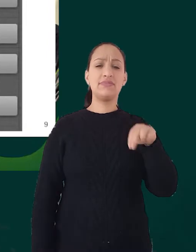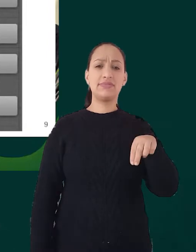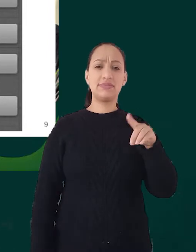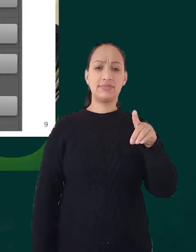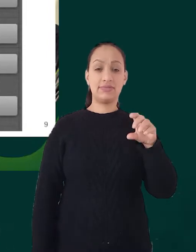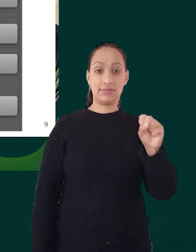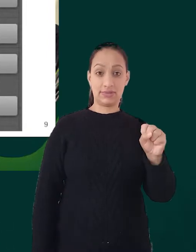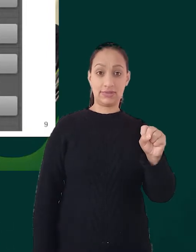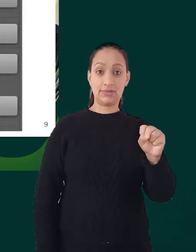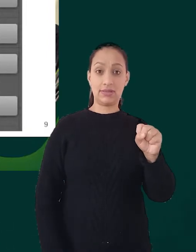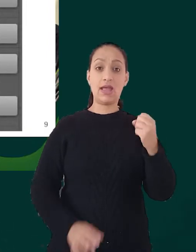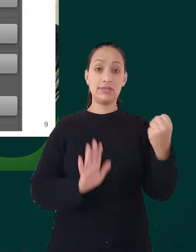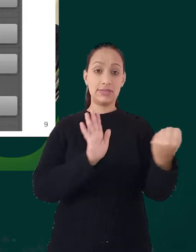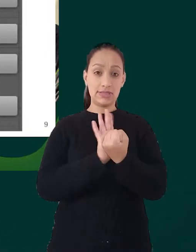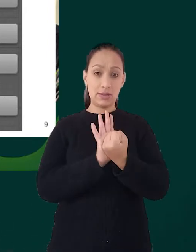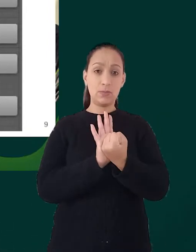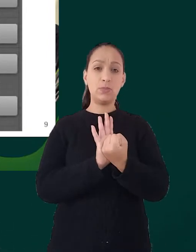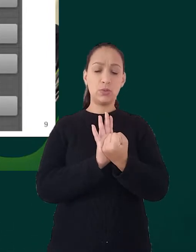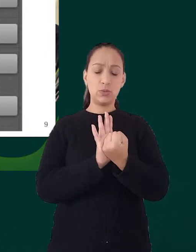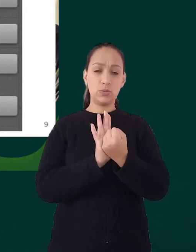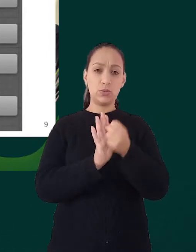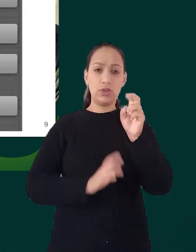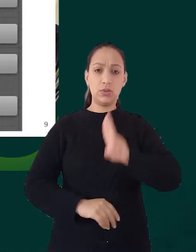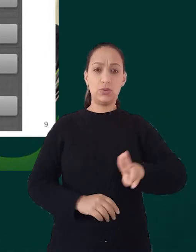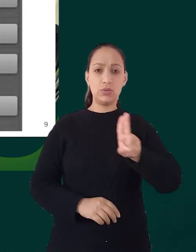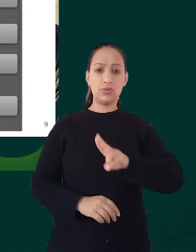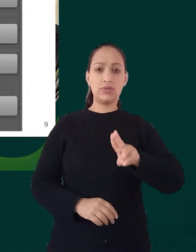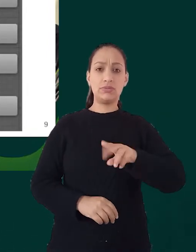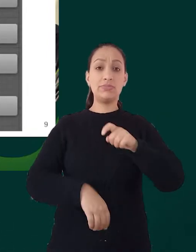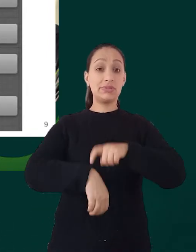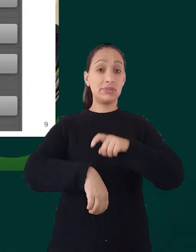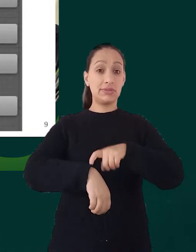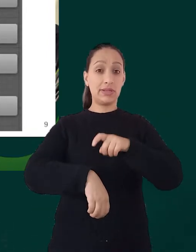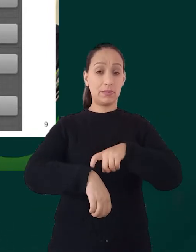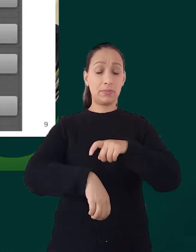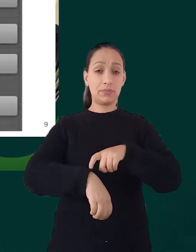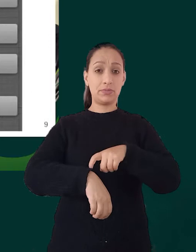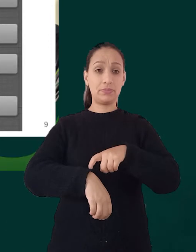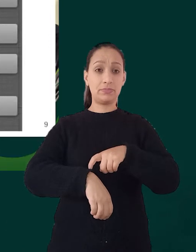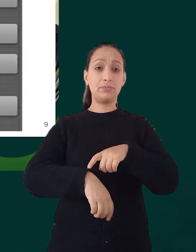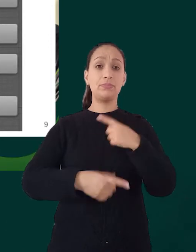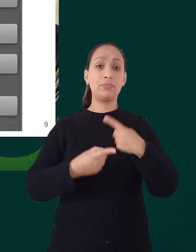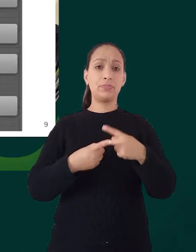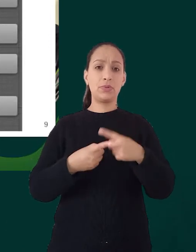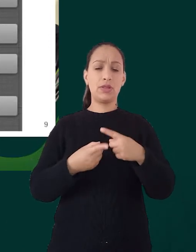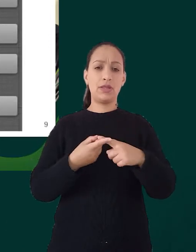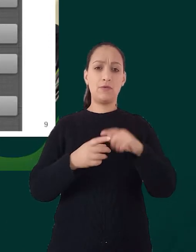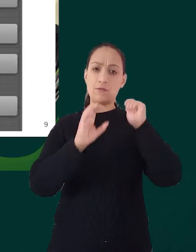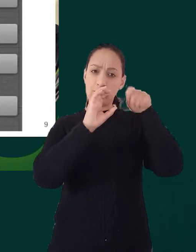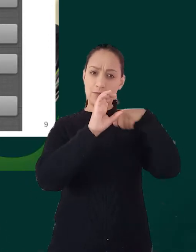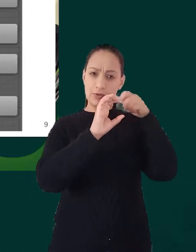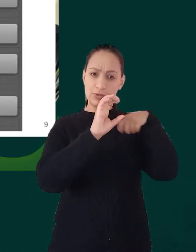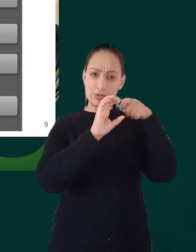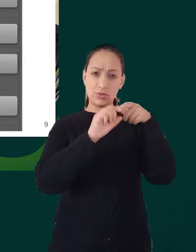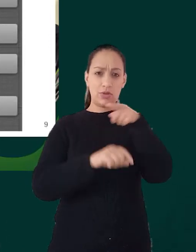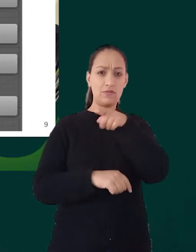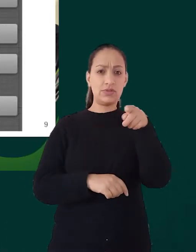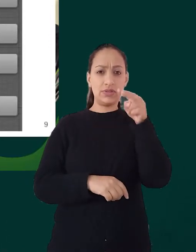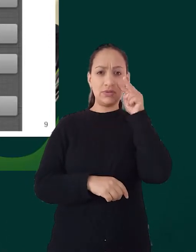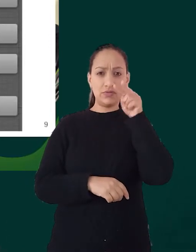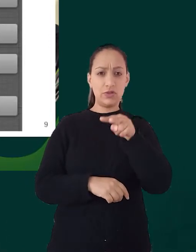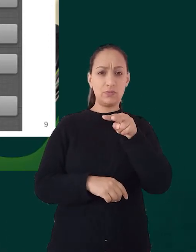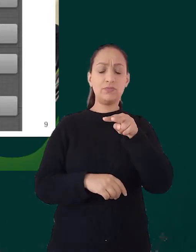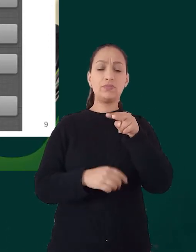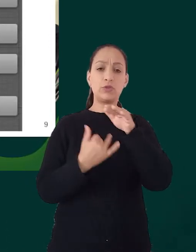a simbologia que a gente utiliza de tempo, tá? Porque o vídeo, esse que vocês estão vendo, tanto